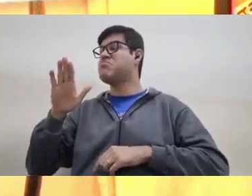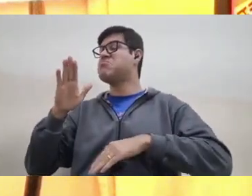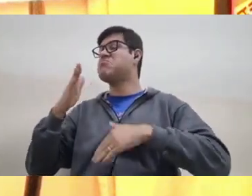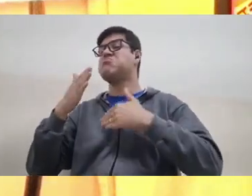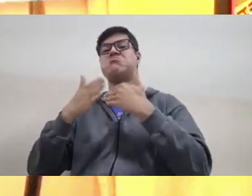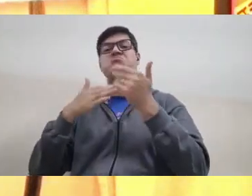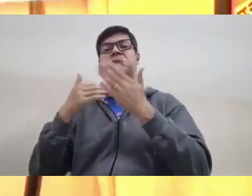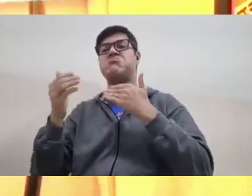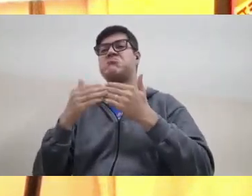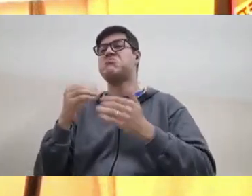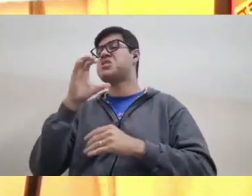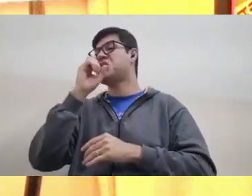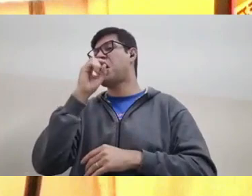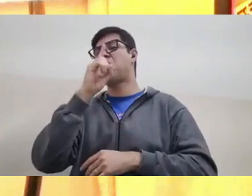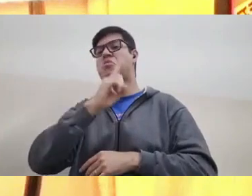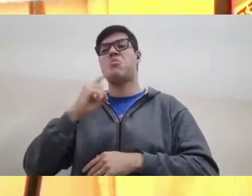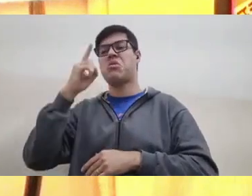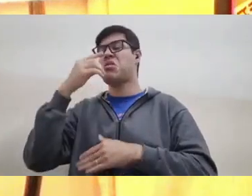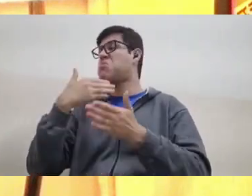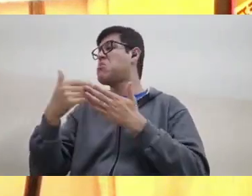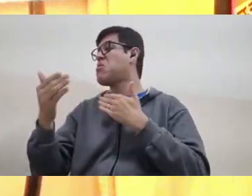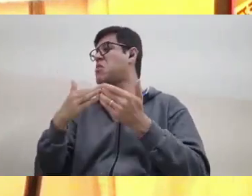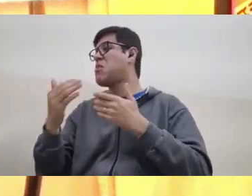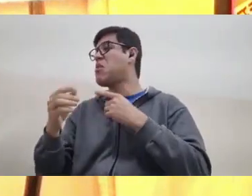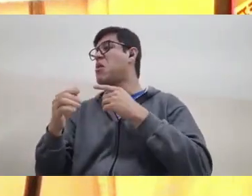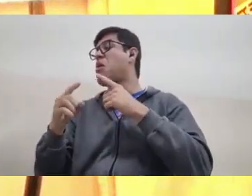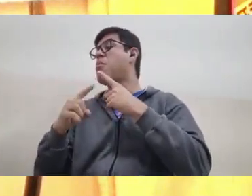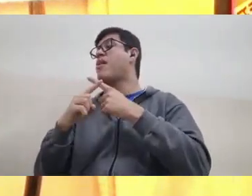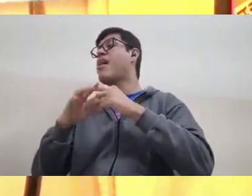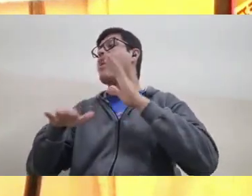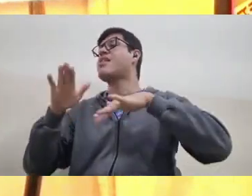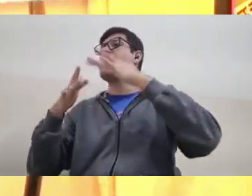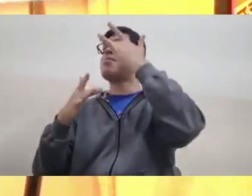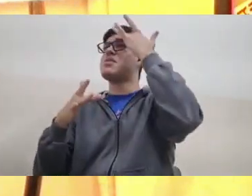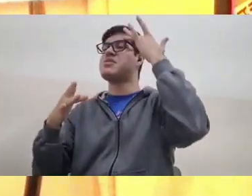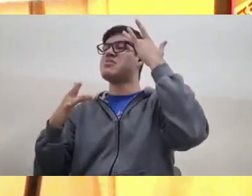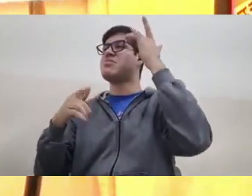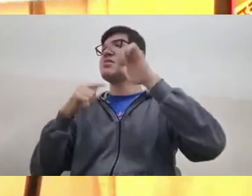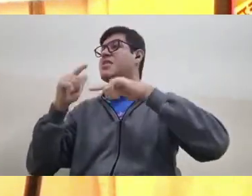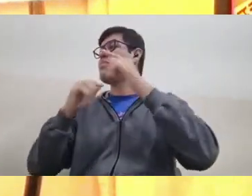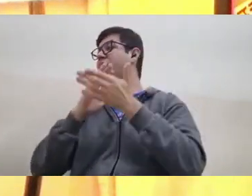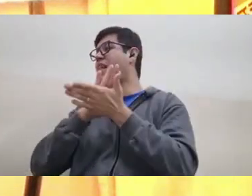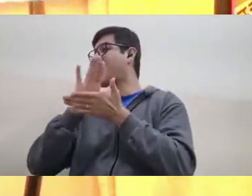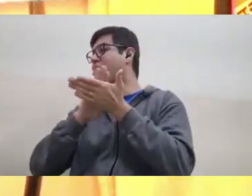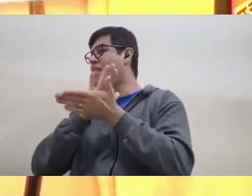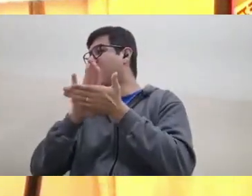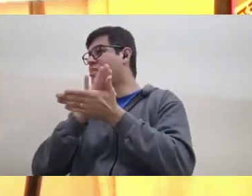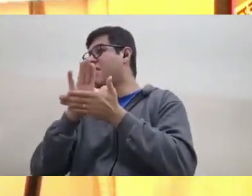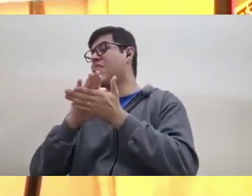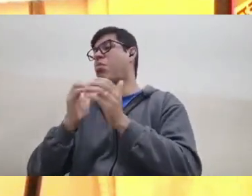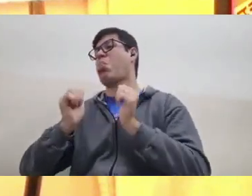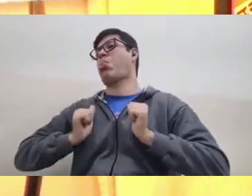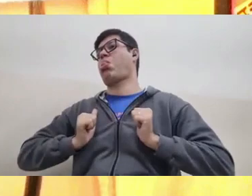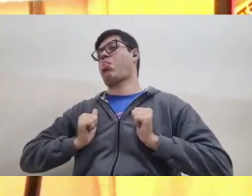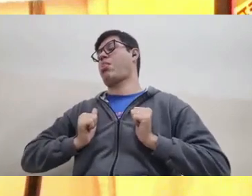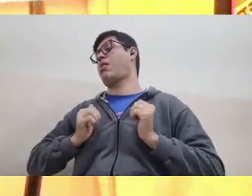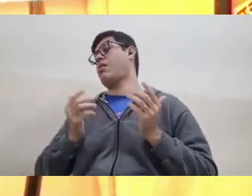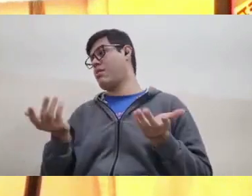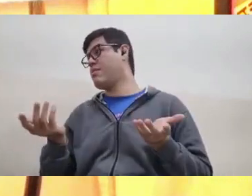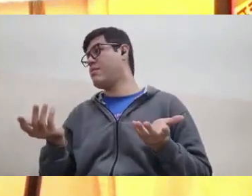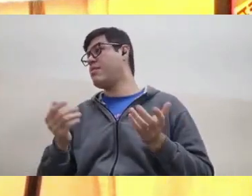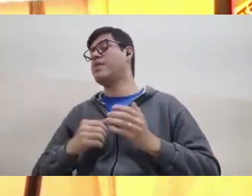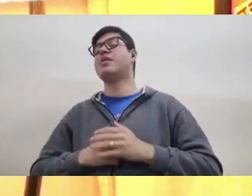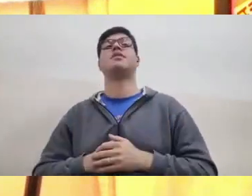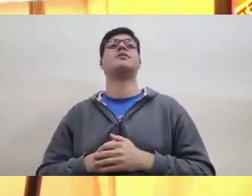não trabalha tanto faz sexta sábado segunda terça quarta que não faz nada não faz nada disso esperar